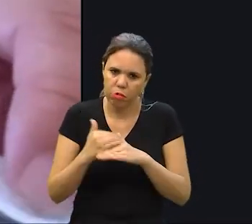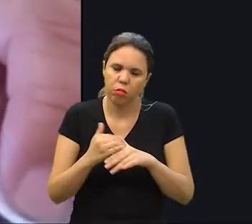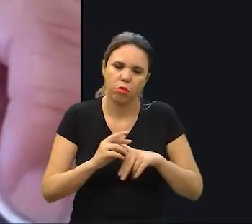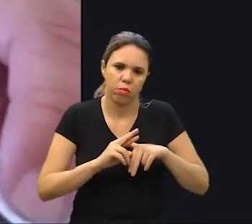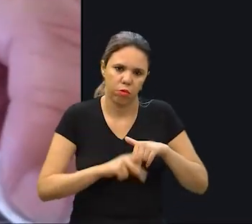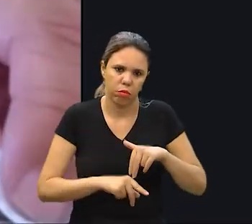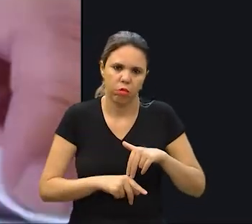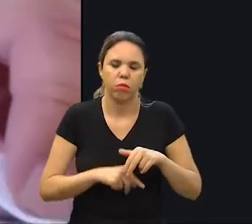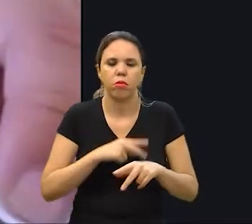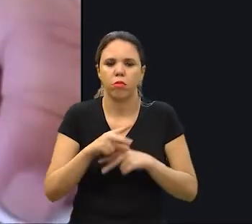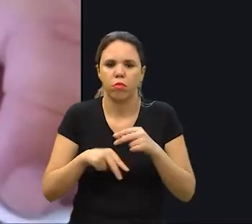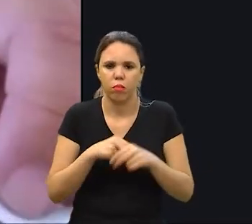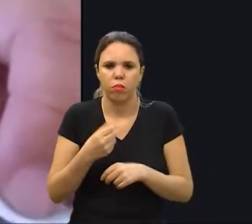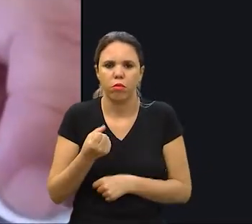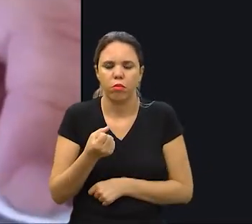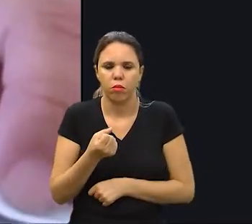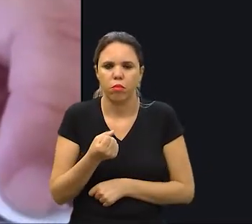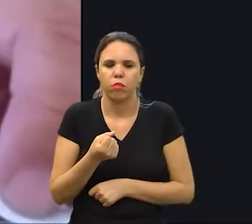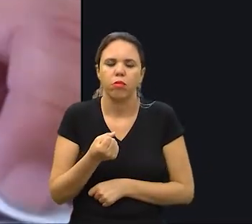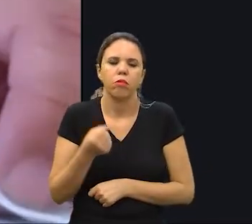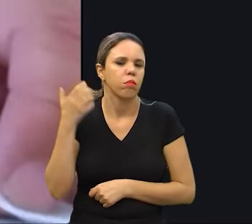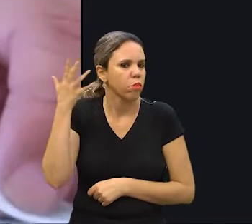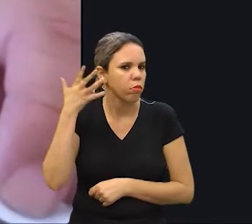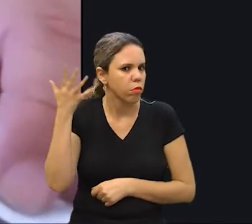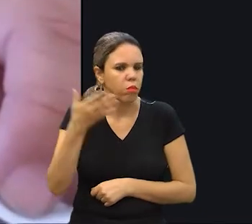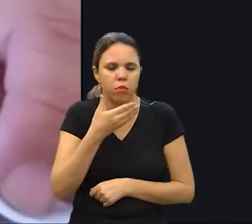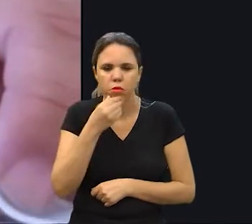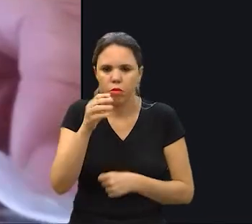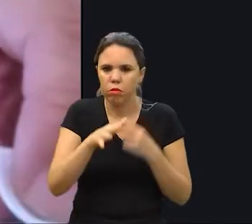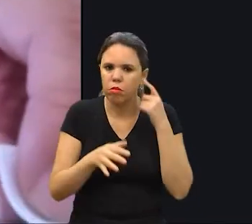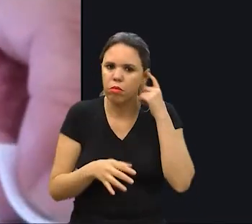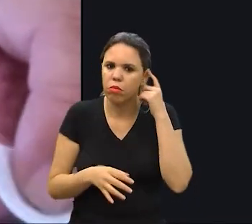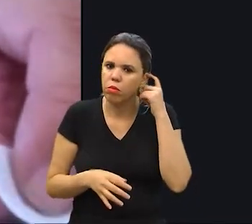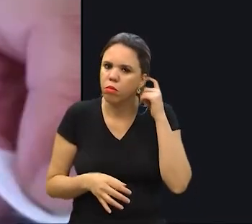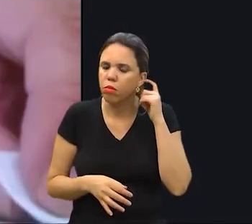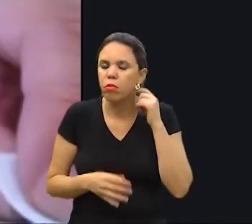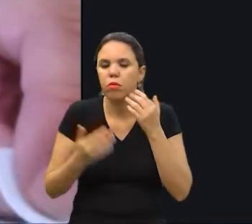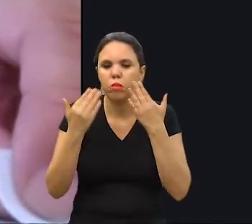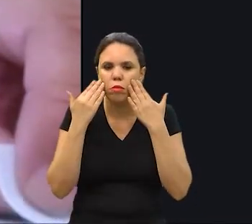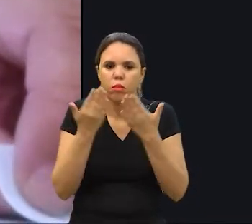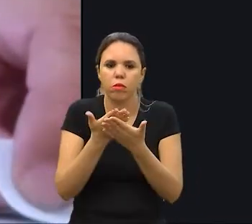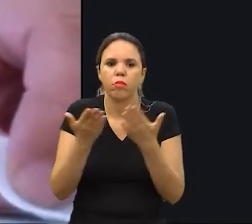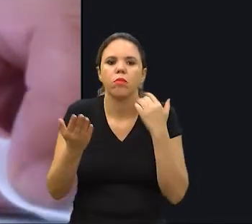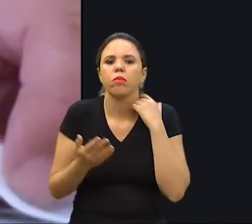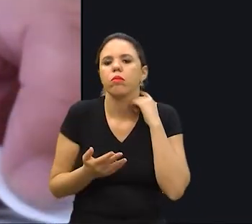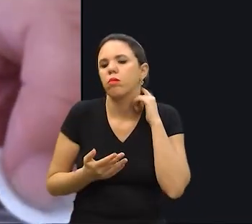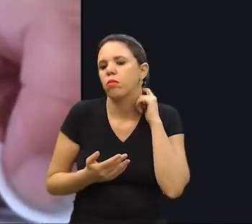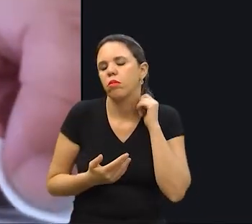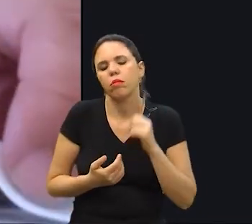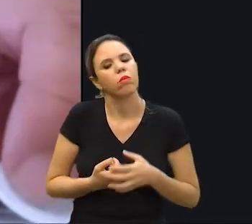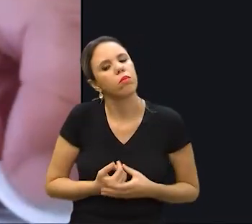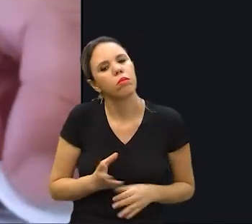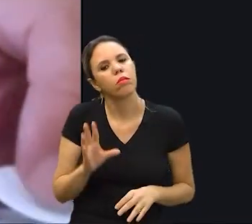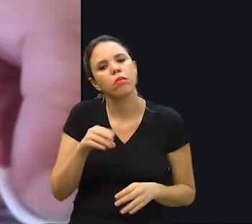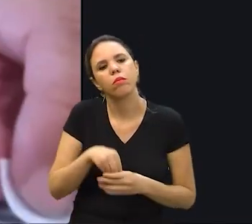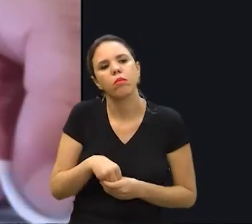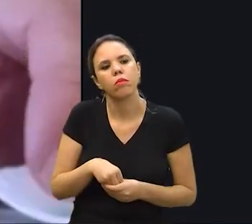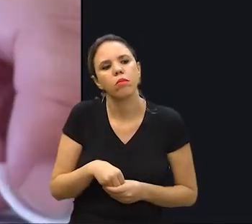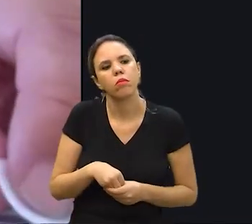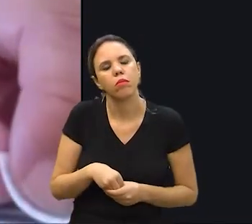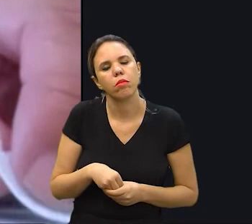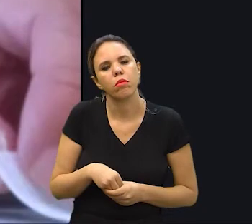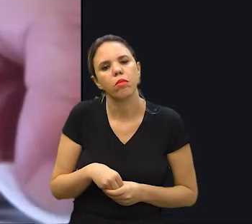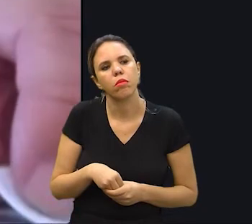de gênero, que o Laço Branco palestra para os homens estejam, né,